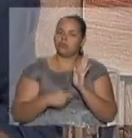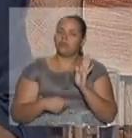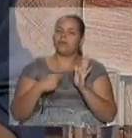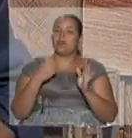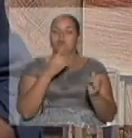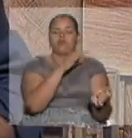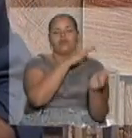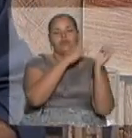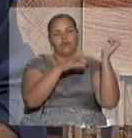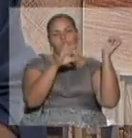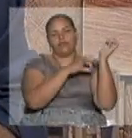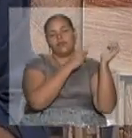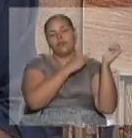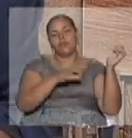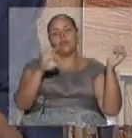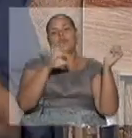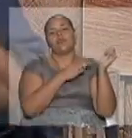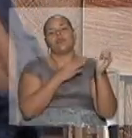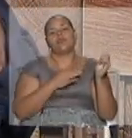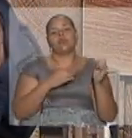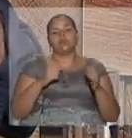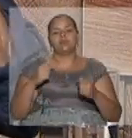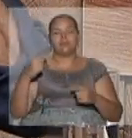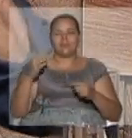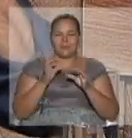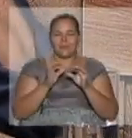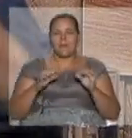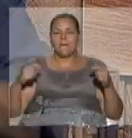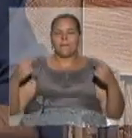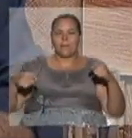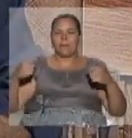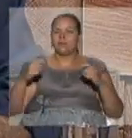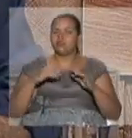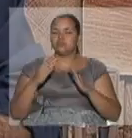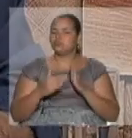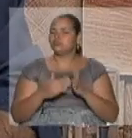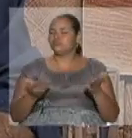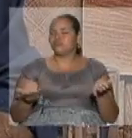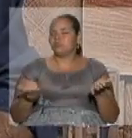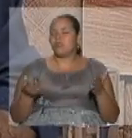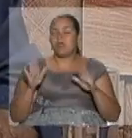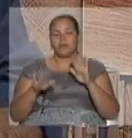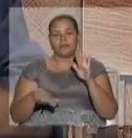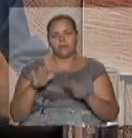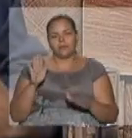violinos, para os metais, para as palhetas, para todo mundo e tal. Isso,